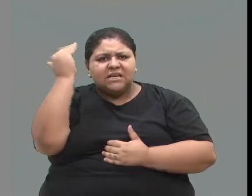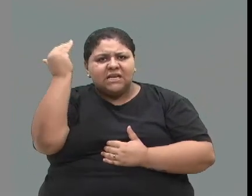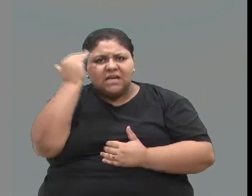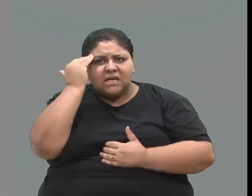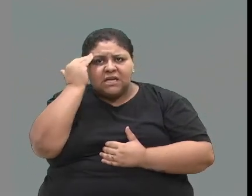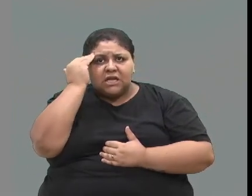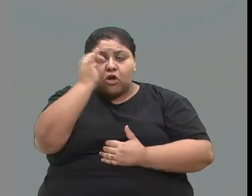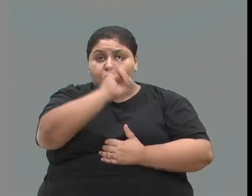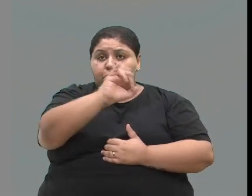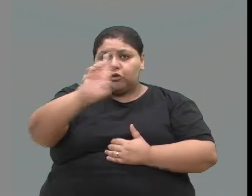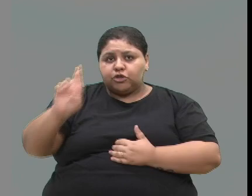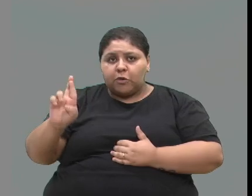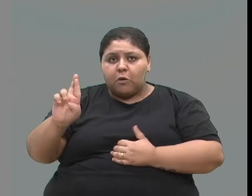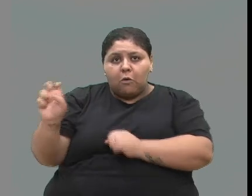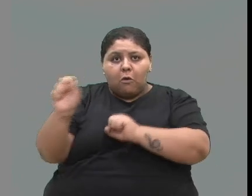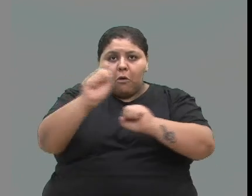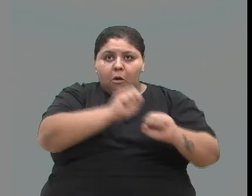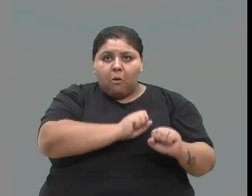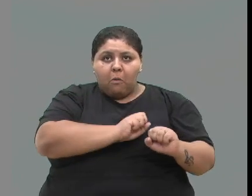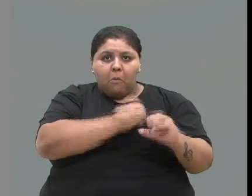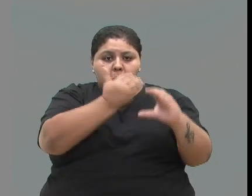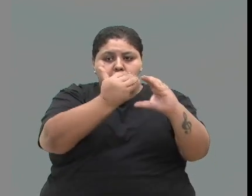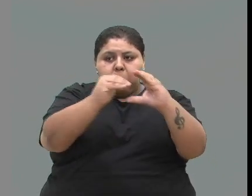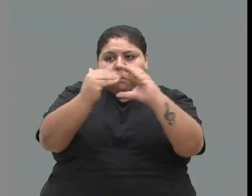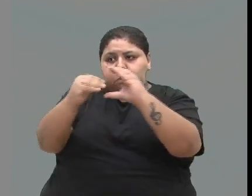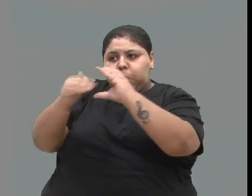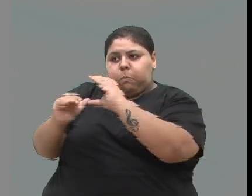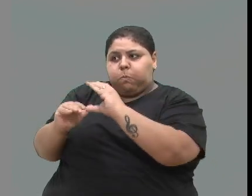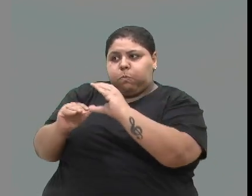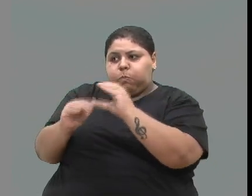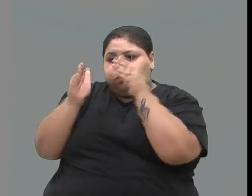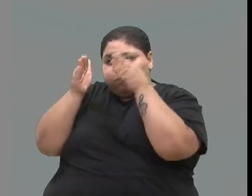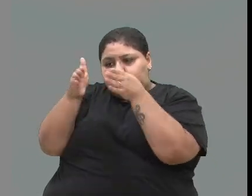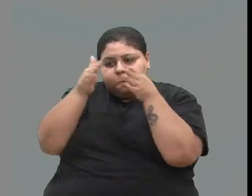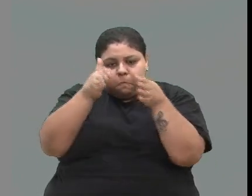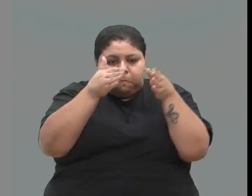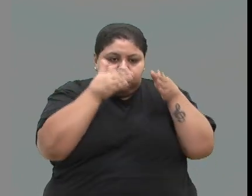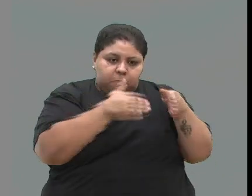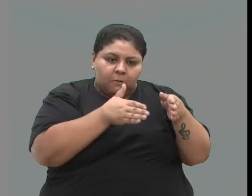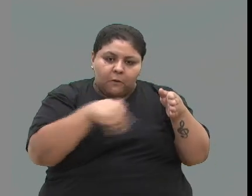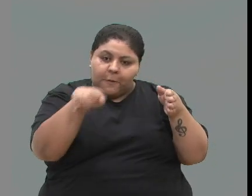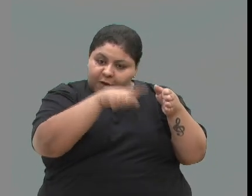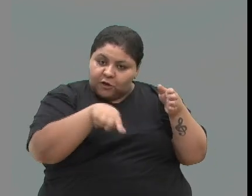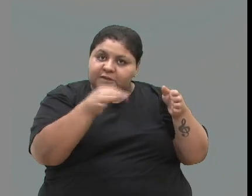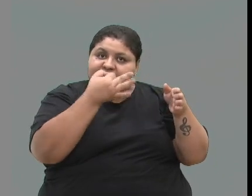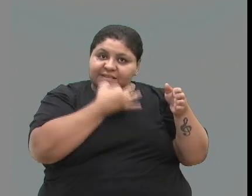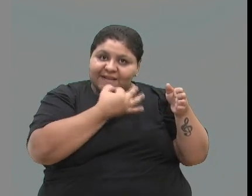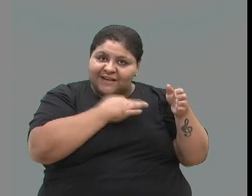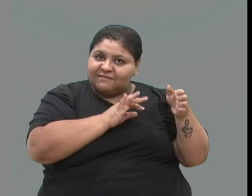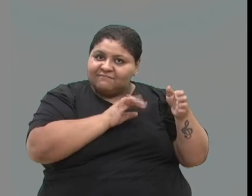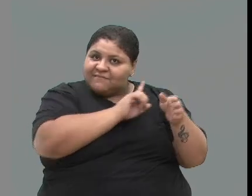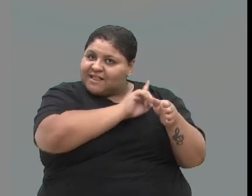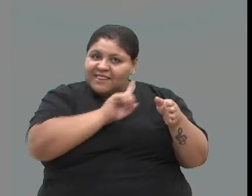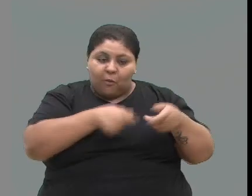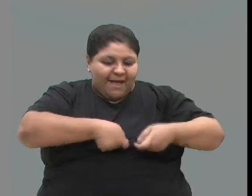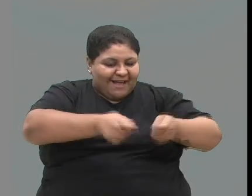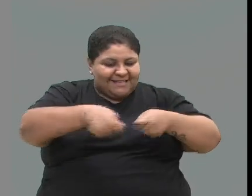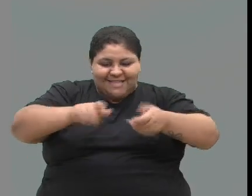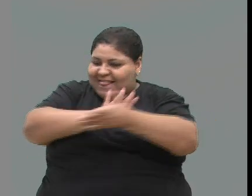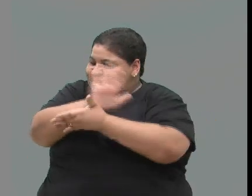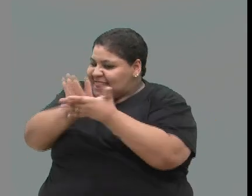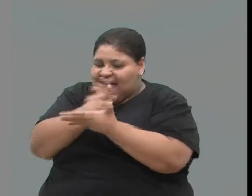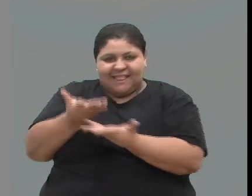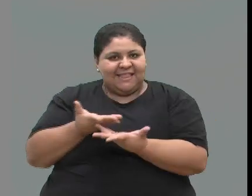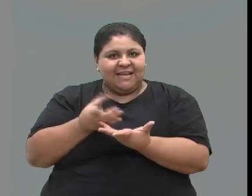seu imposto de renda você pode direcionar recursos especificamente para a nossa cidade? Não é gastar nada a mais,